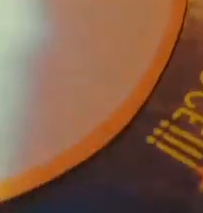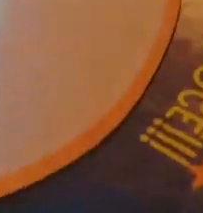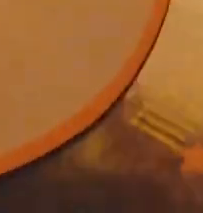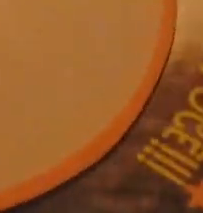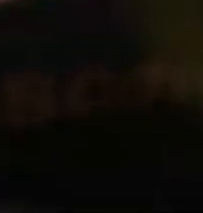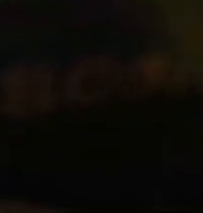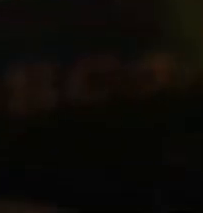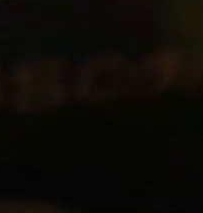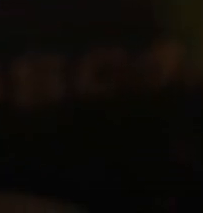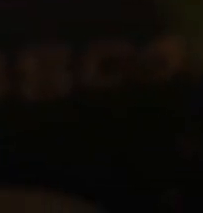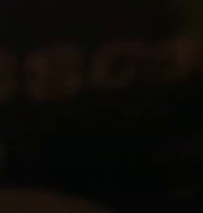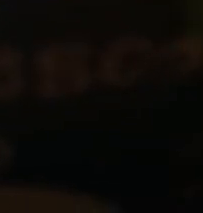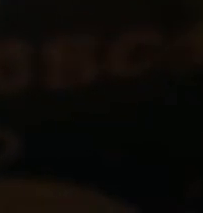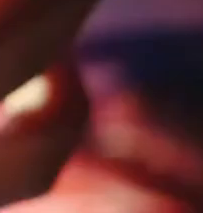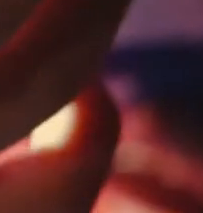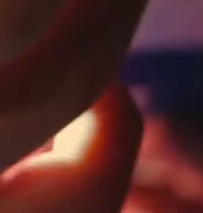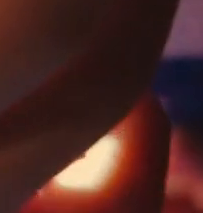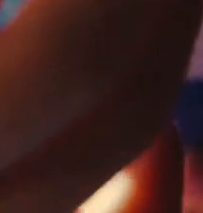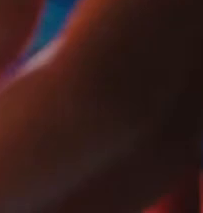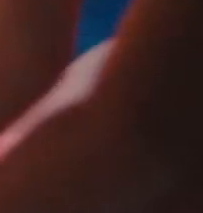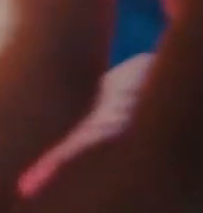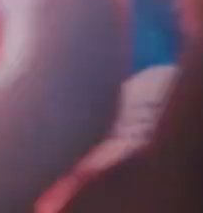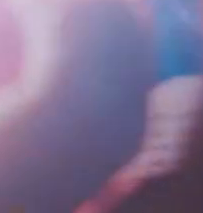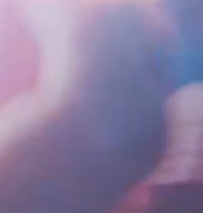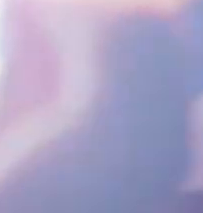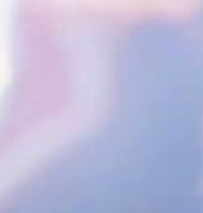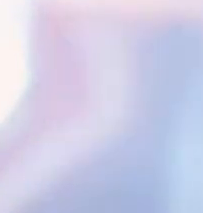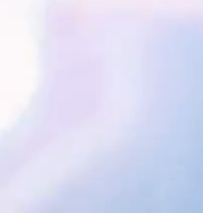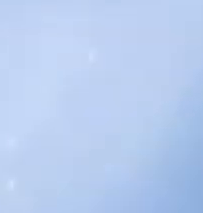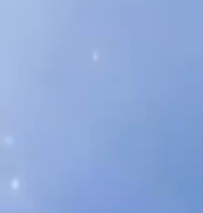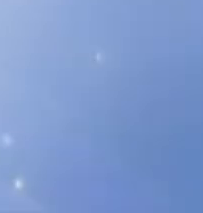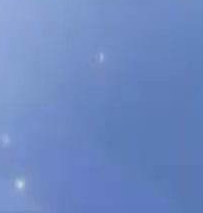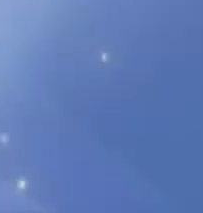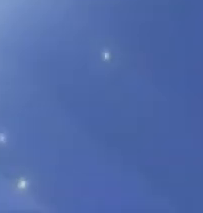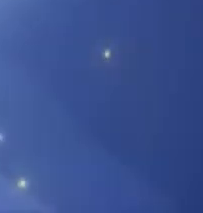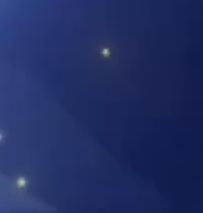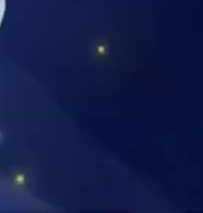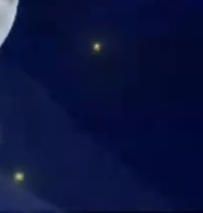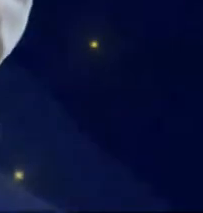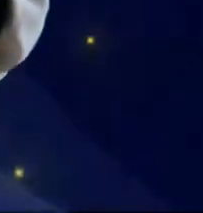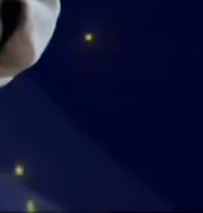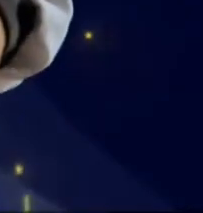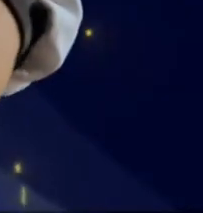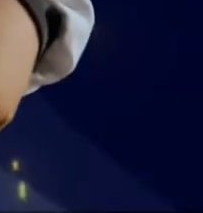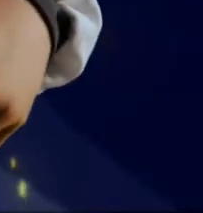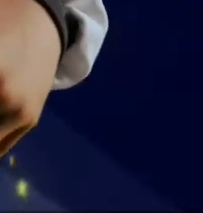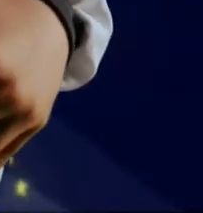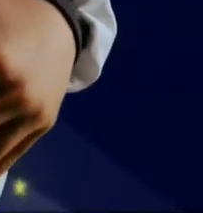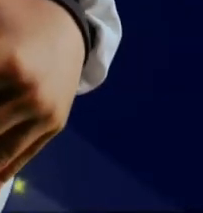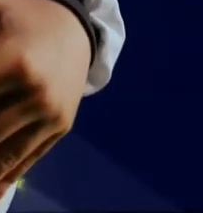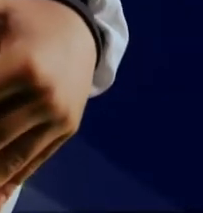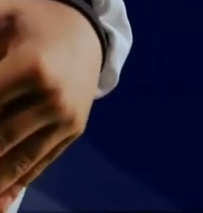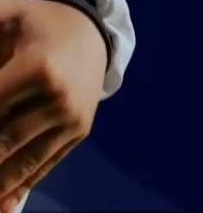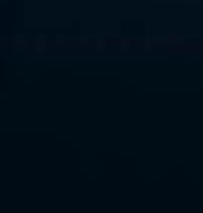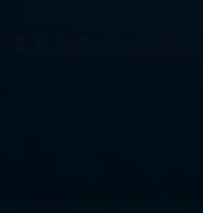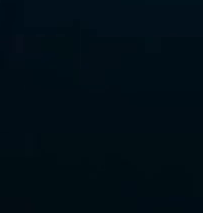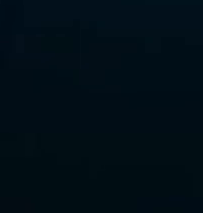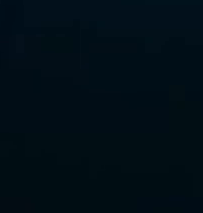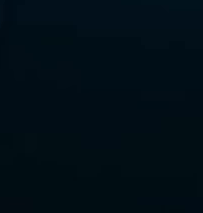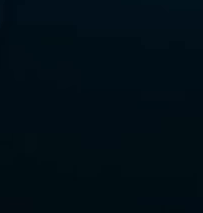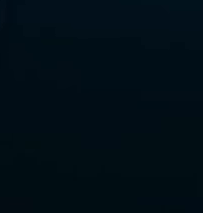um astronauta viajava por um universo de histórias entre páginas